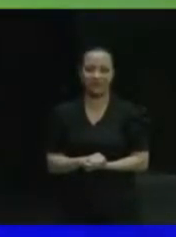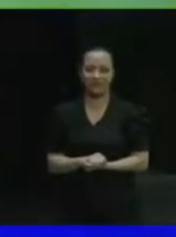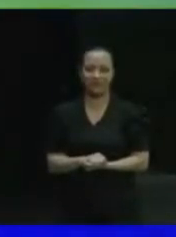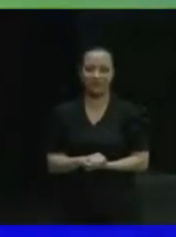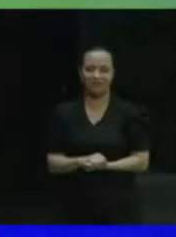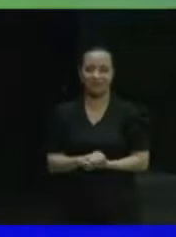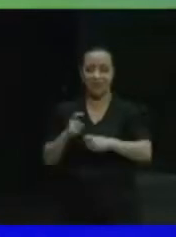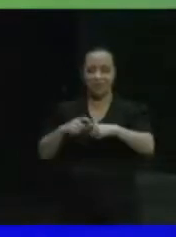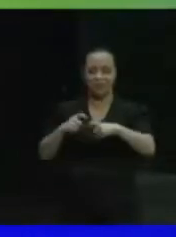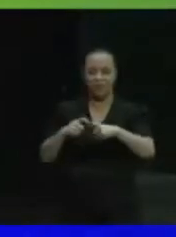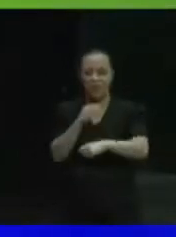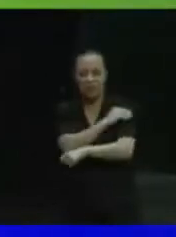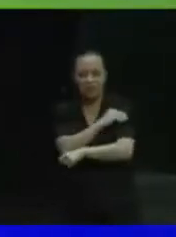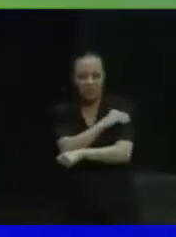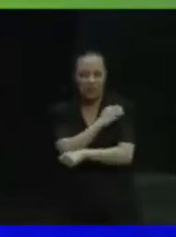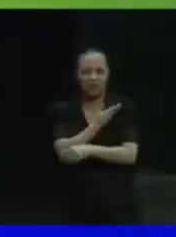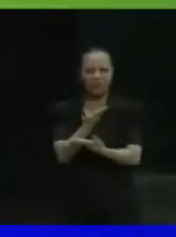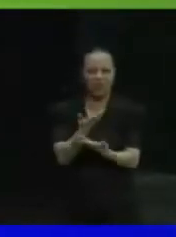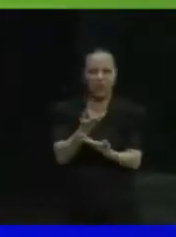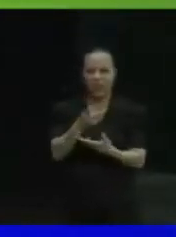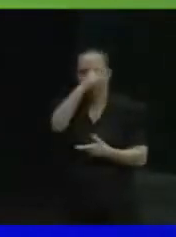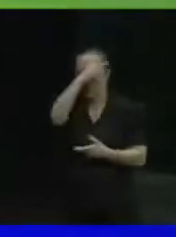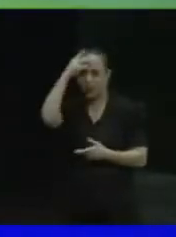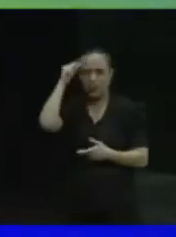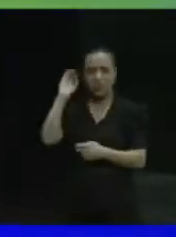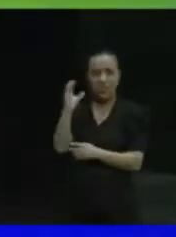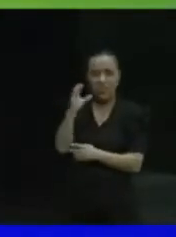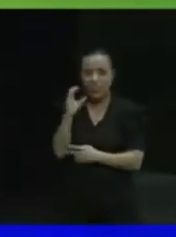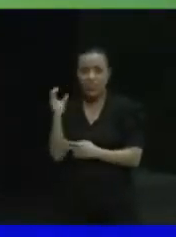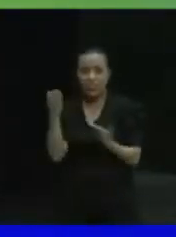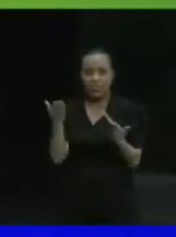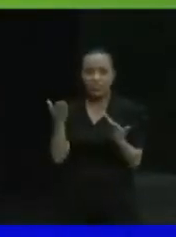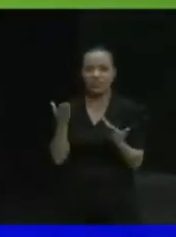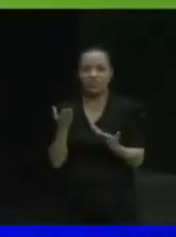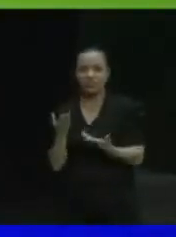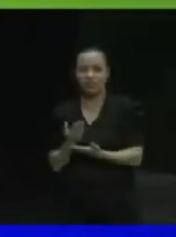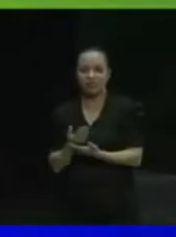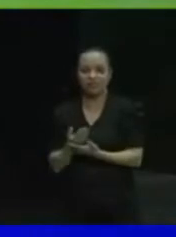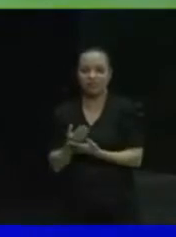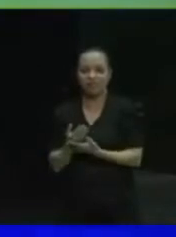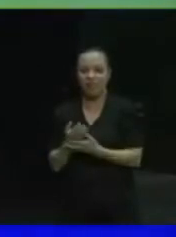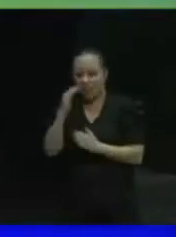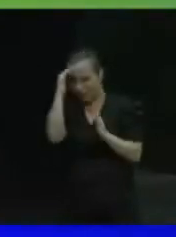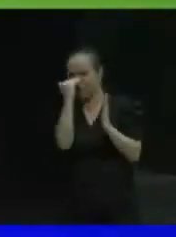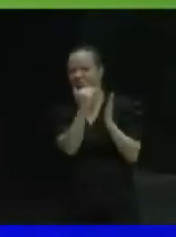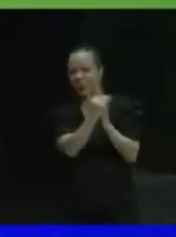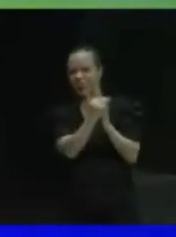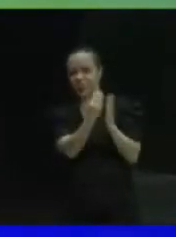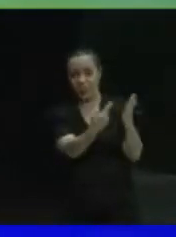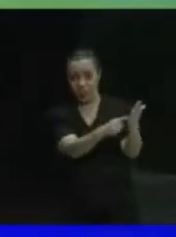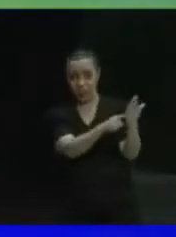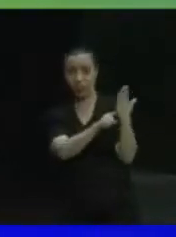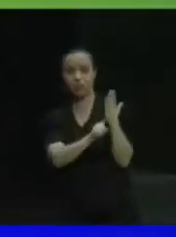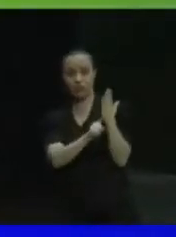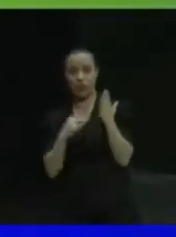Desses médicos, enfermeiros e cientistas, vamos reconhecer que eles também nos mostraram